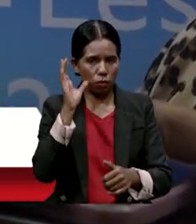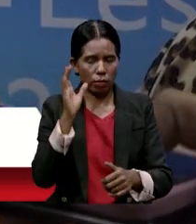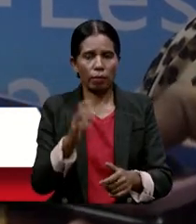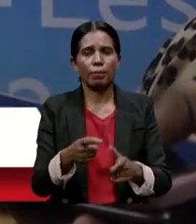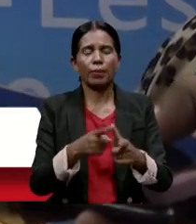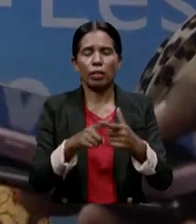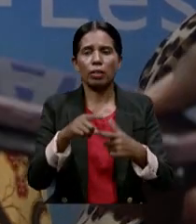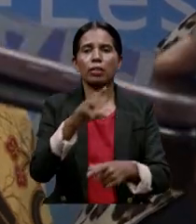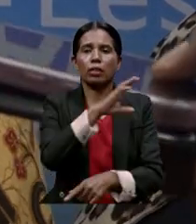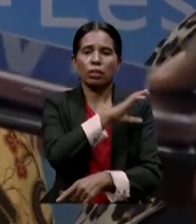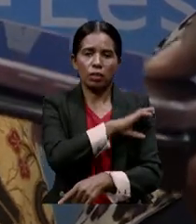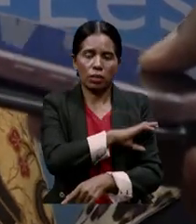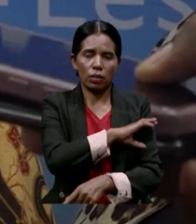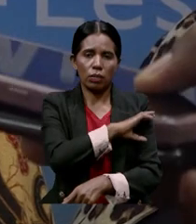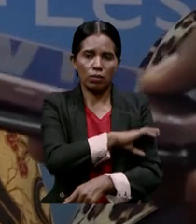segurança alimentar,